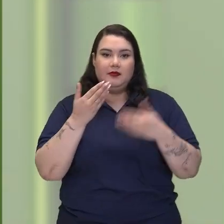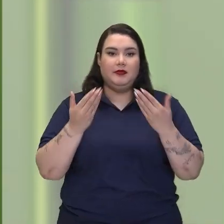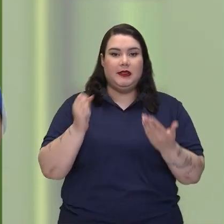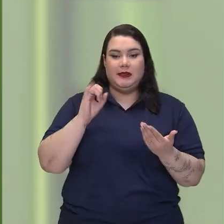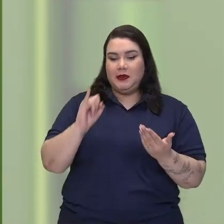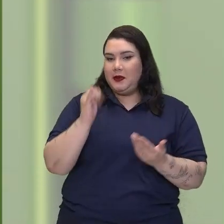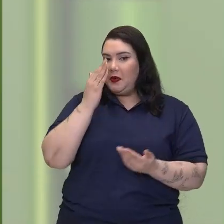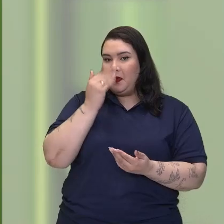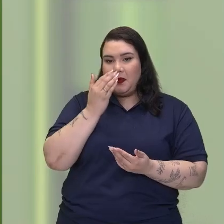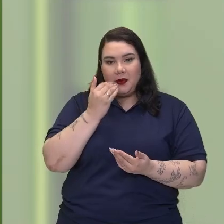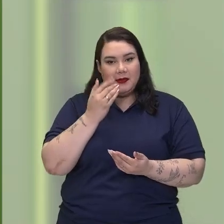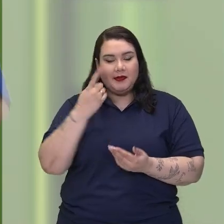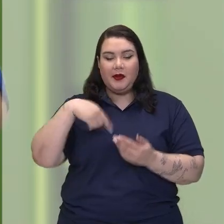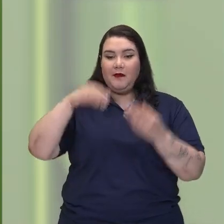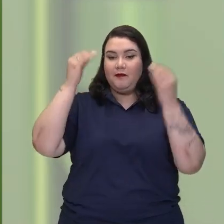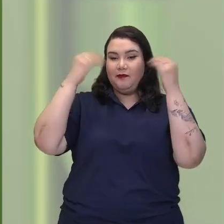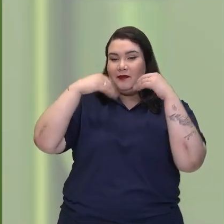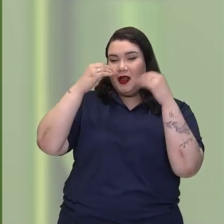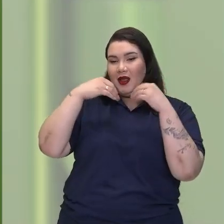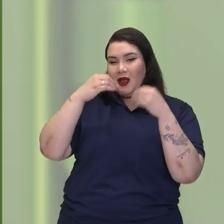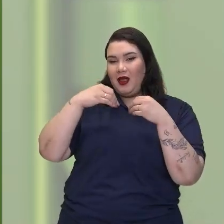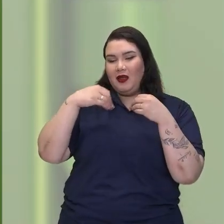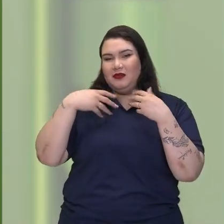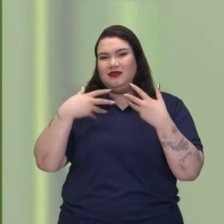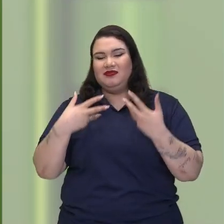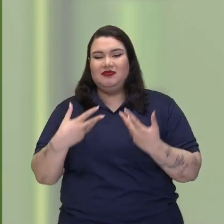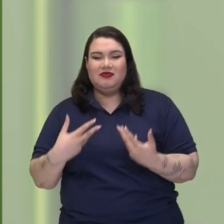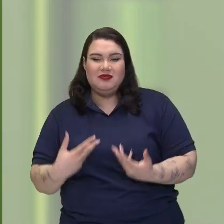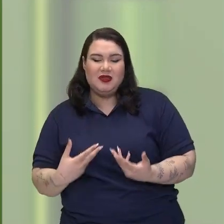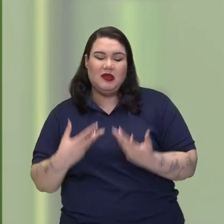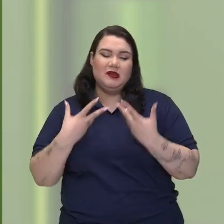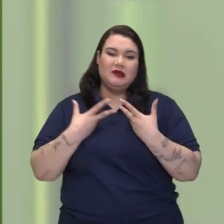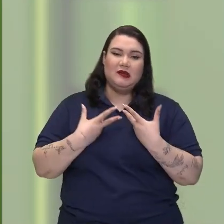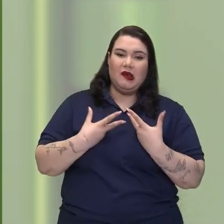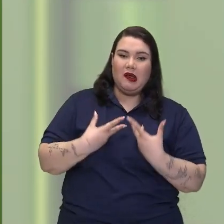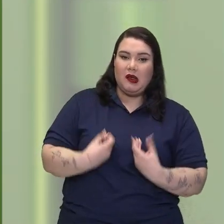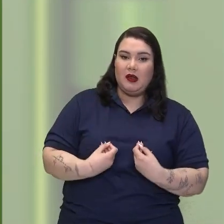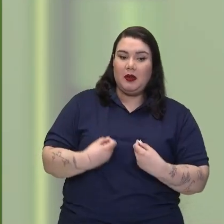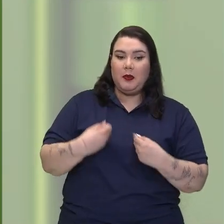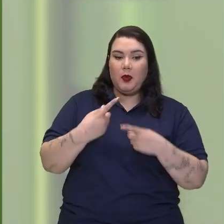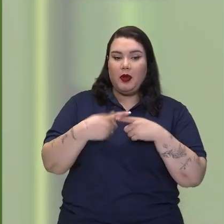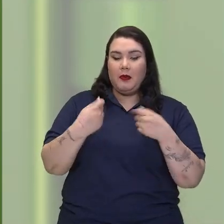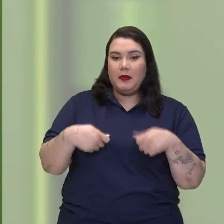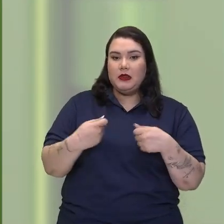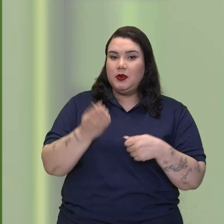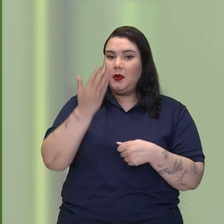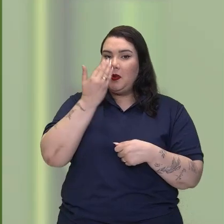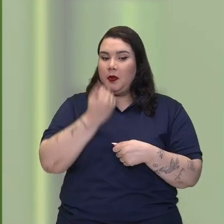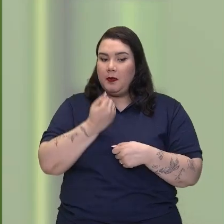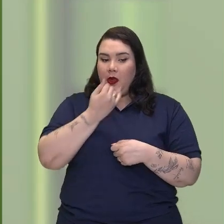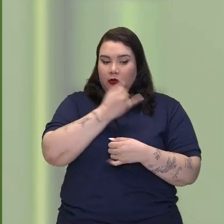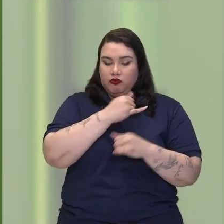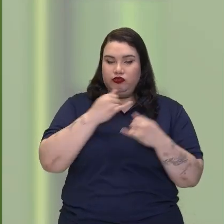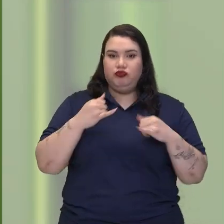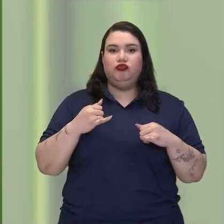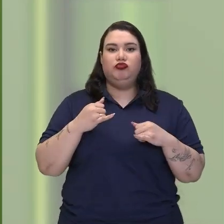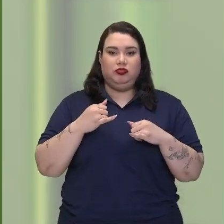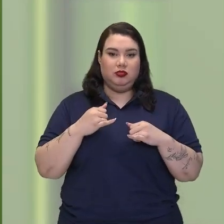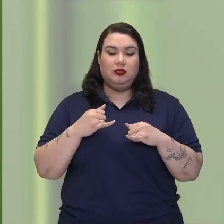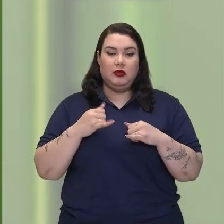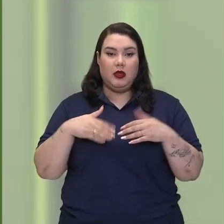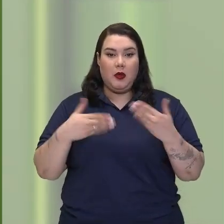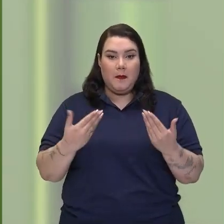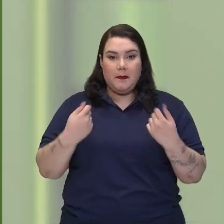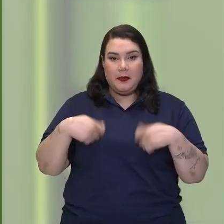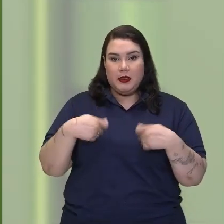não comer, a gente fica fraco, fica desanimado, porque a gente precisa de energia. Para que a gente consiga obter